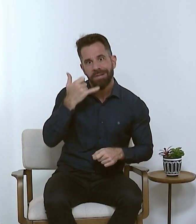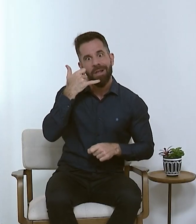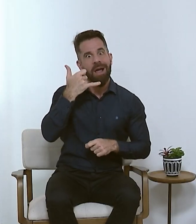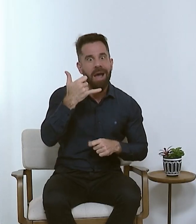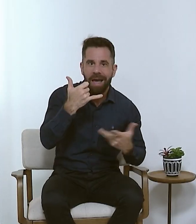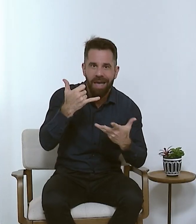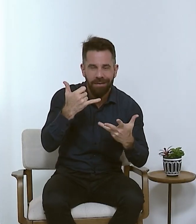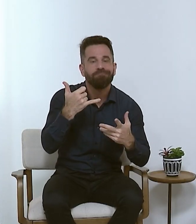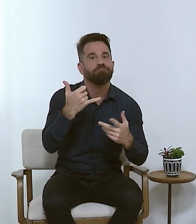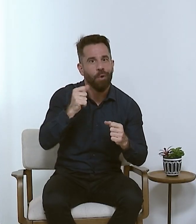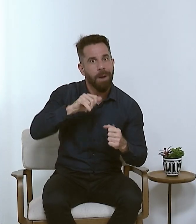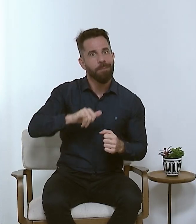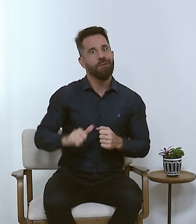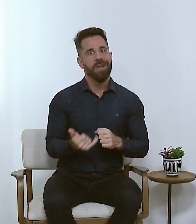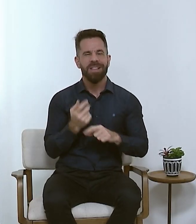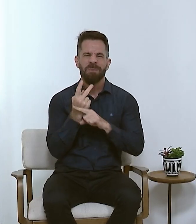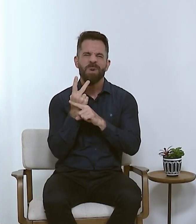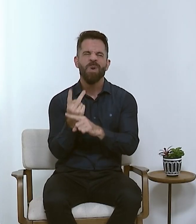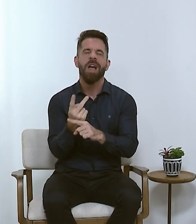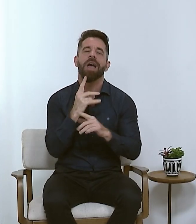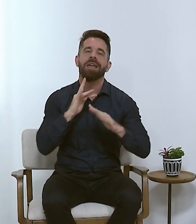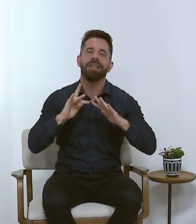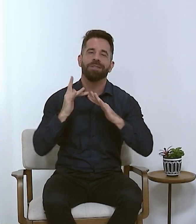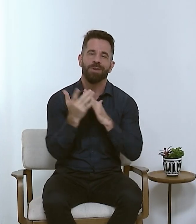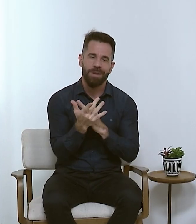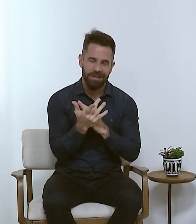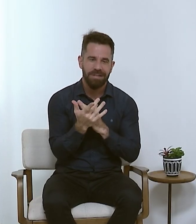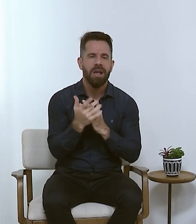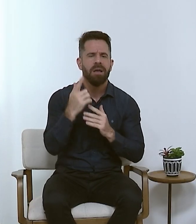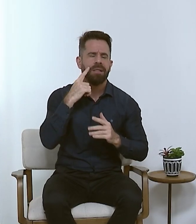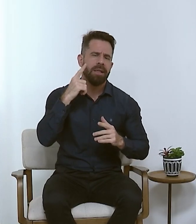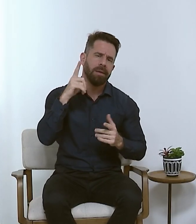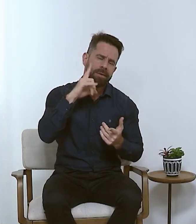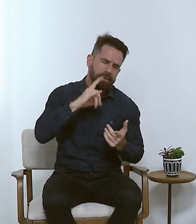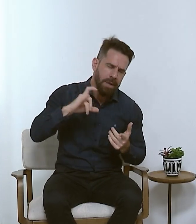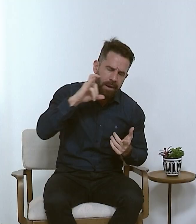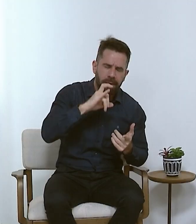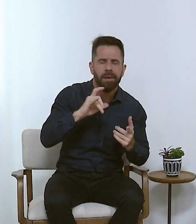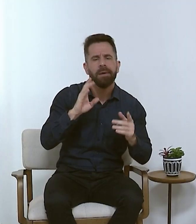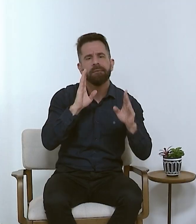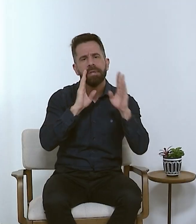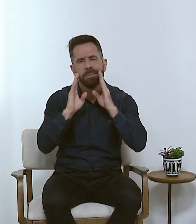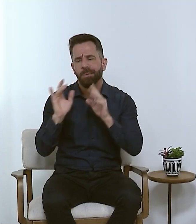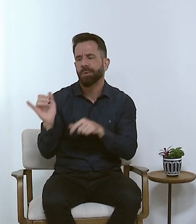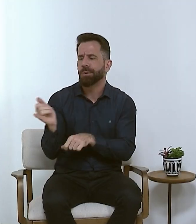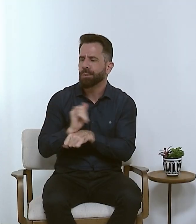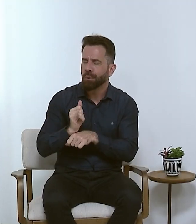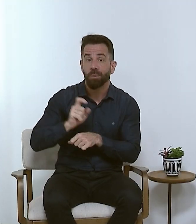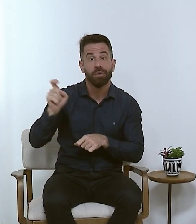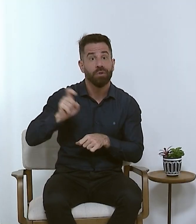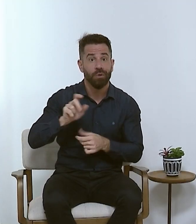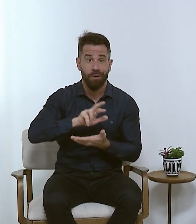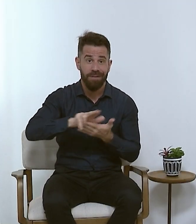apontar para o código, né? Procura a gente, TV UFG, no Instagram, no Facebook, no YouTube, no TikTok.